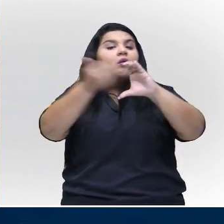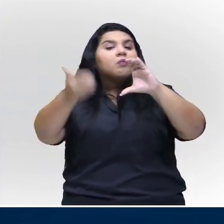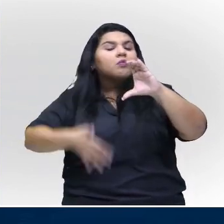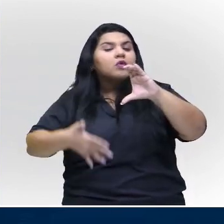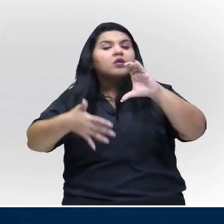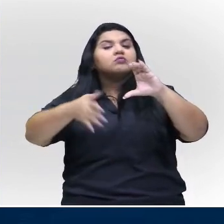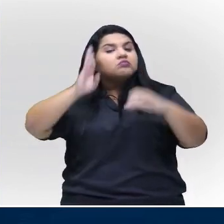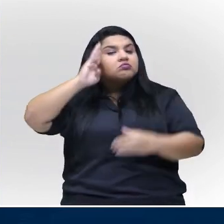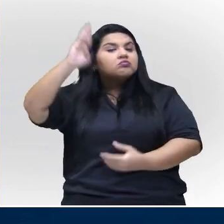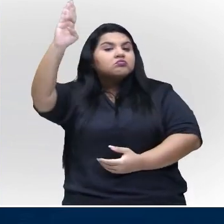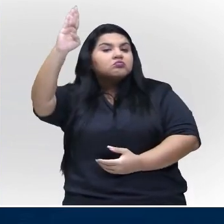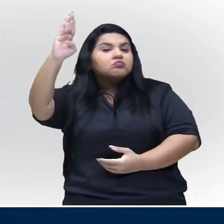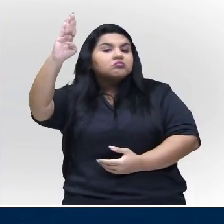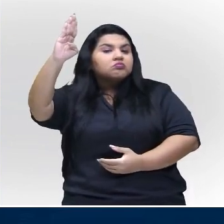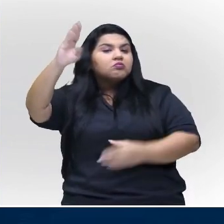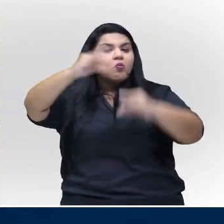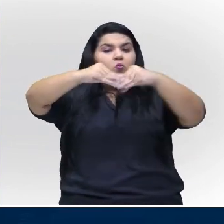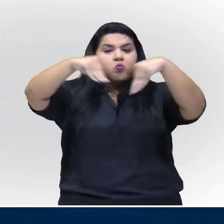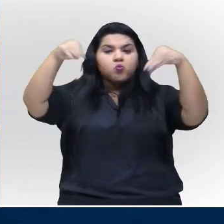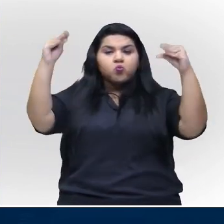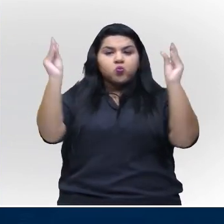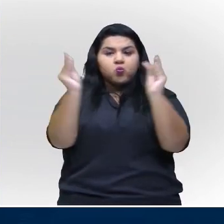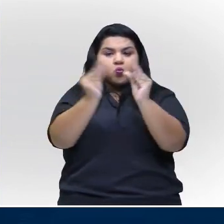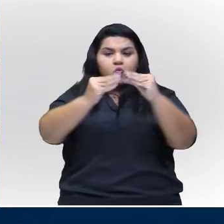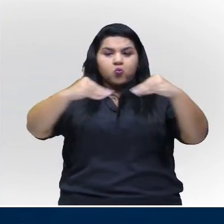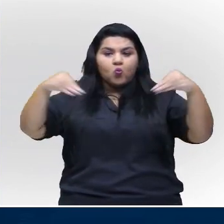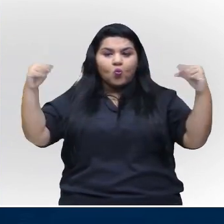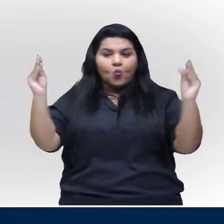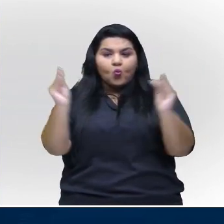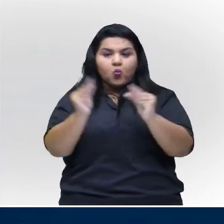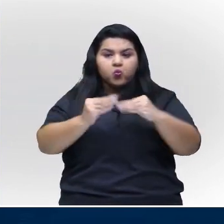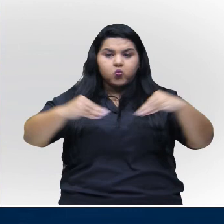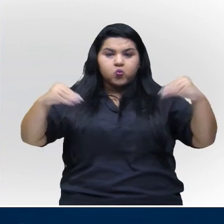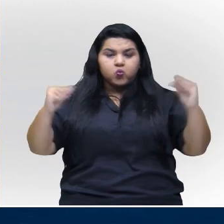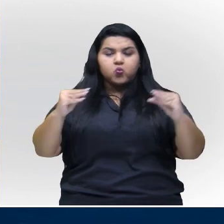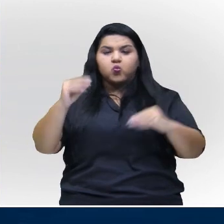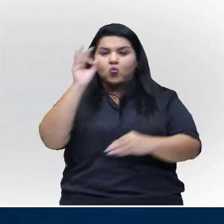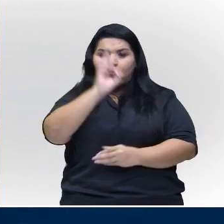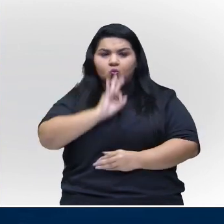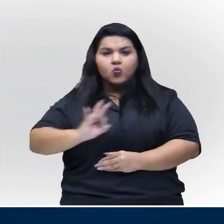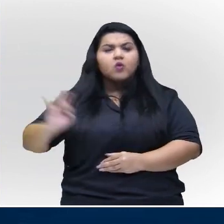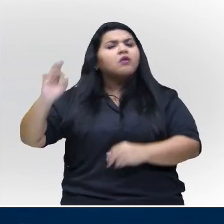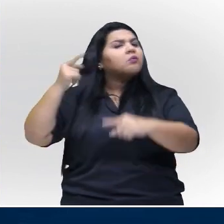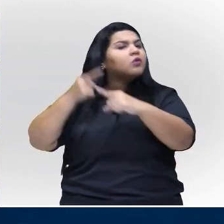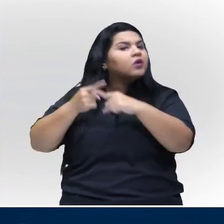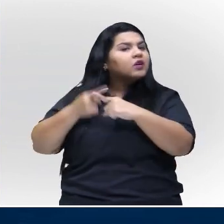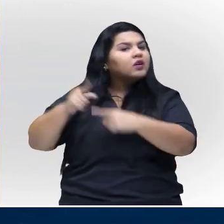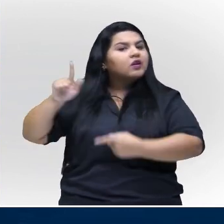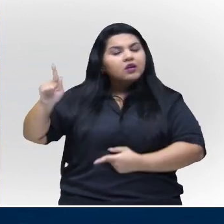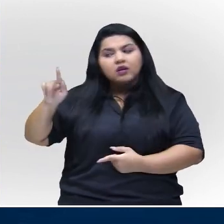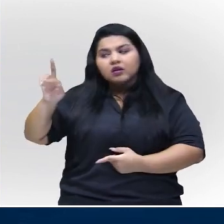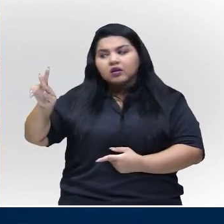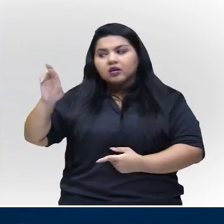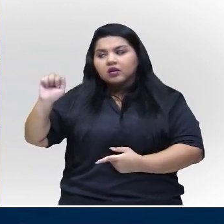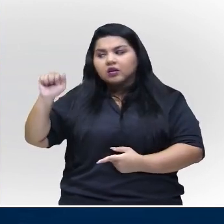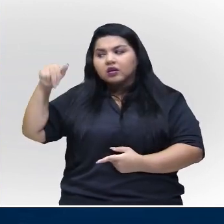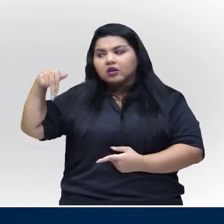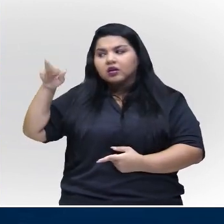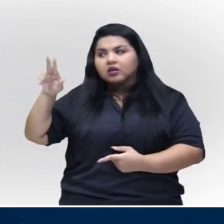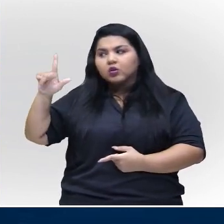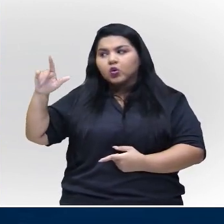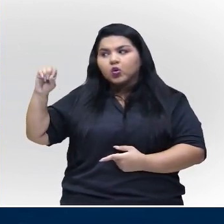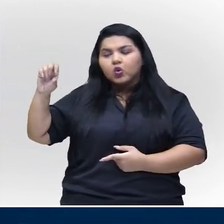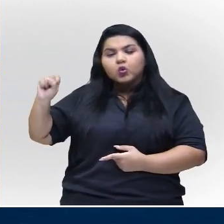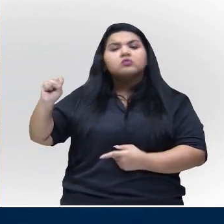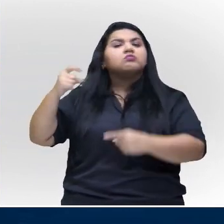do retículo endoplasmático granuloso? Olha lá, granuloso por quê? Porque ele vai ter grãos aderidos